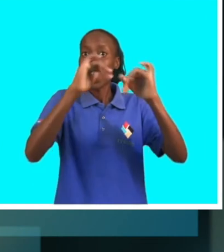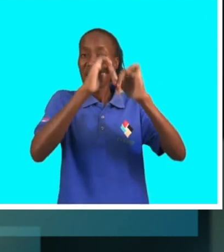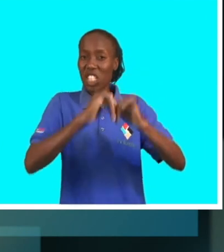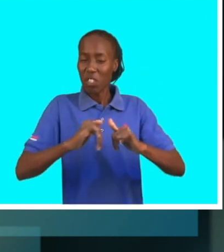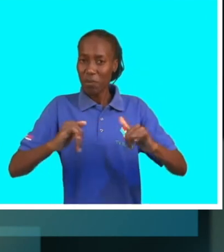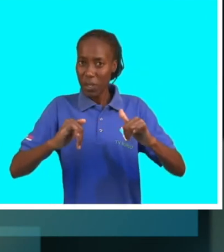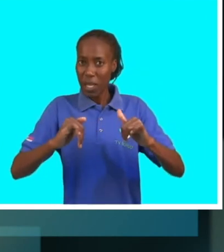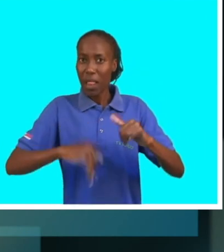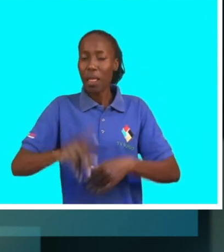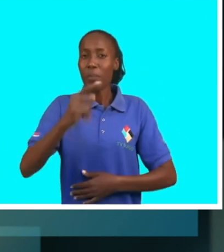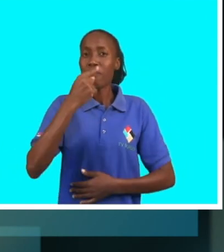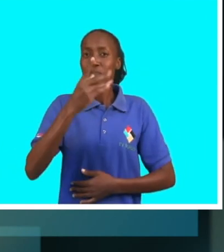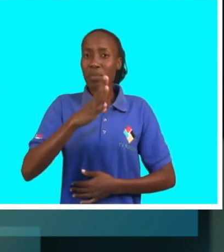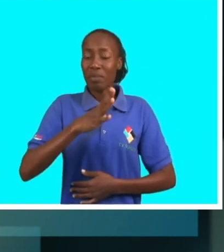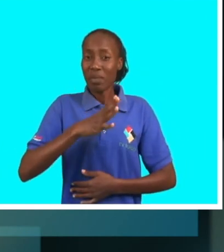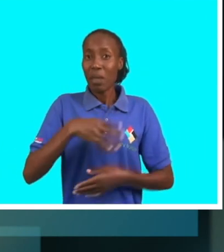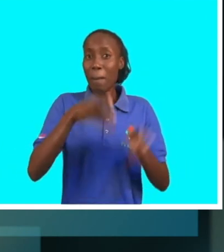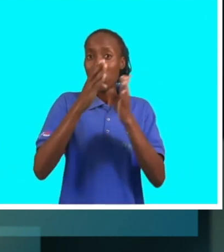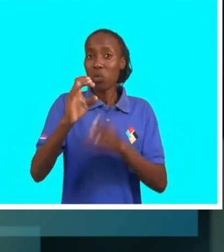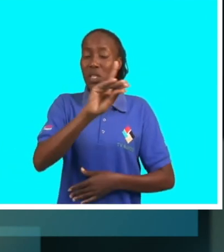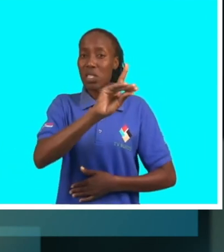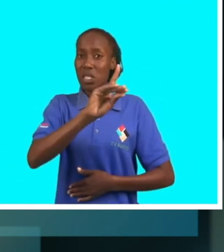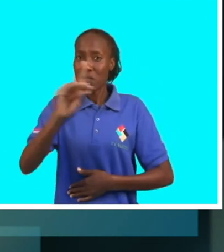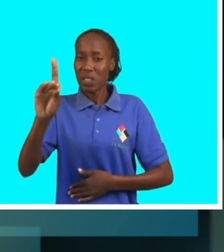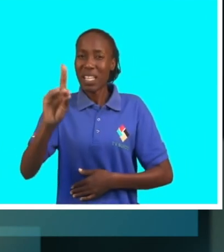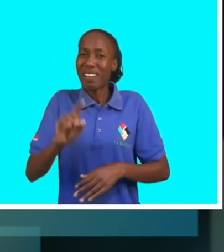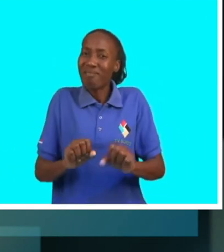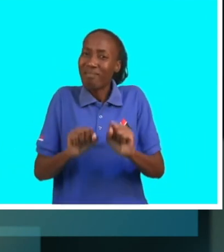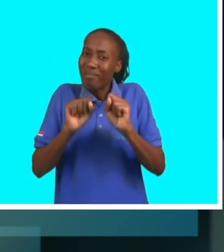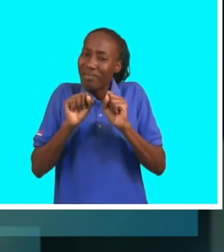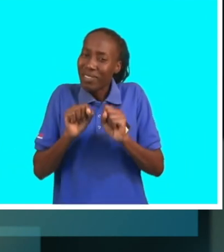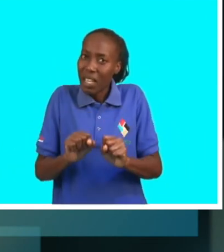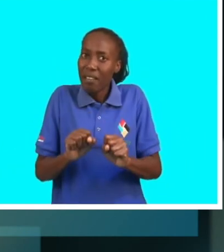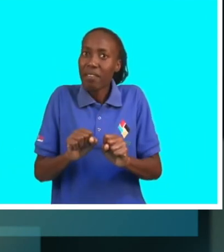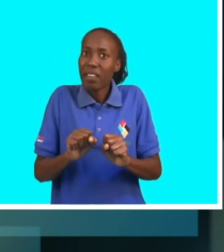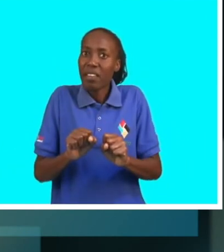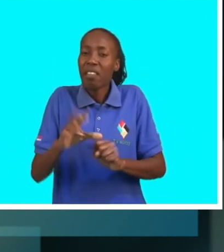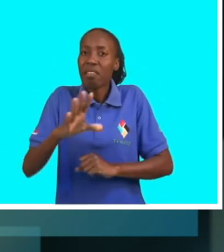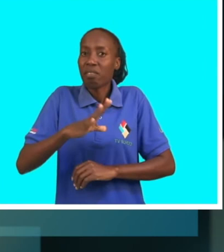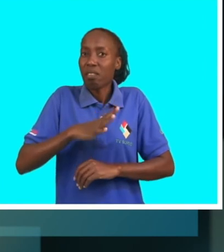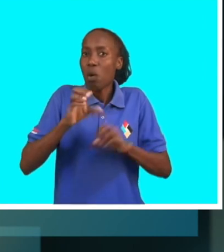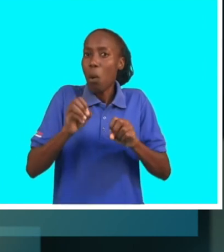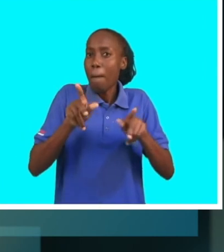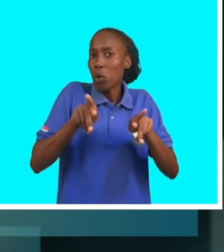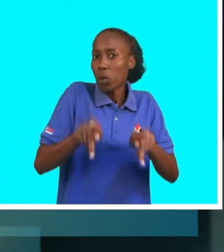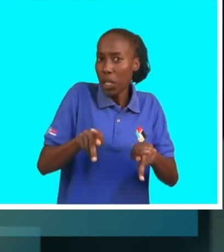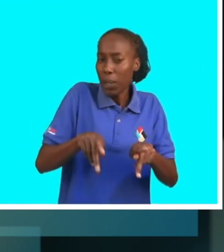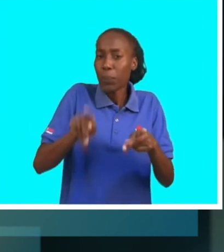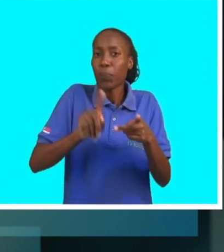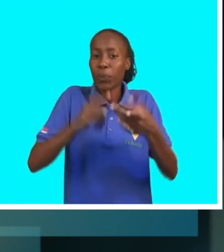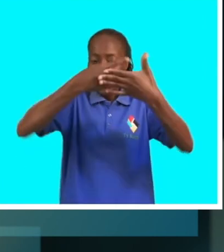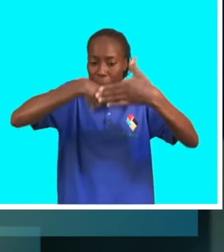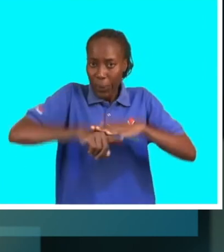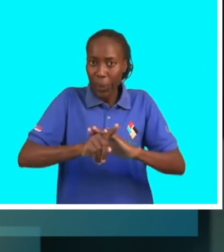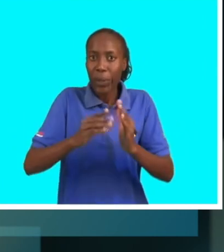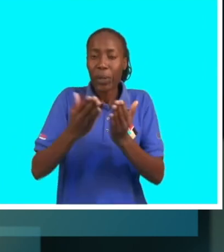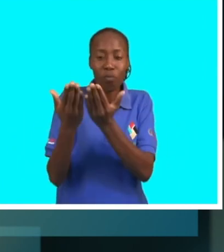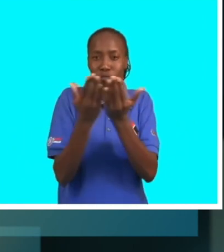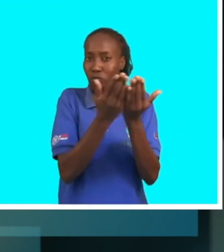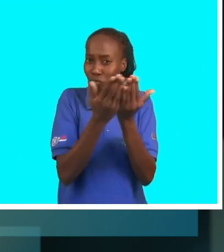pessoas com deficiência devem ter oportunidade de aceder ao ensino